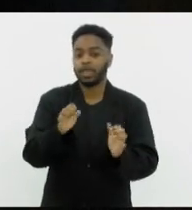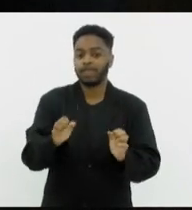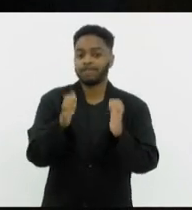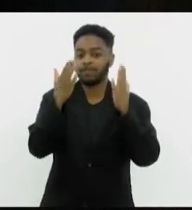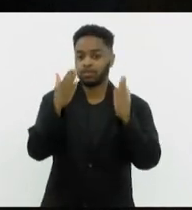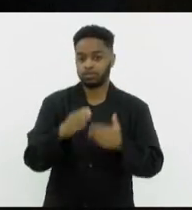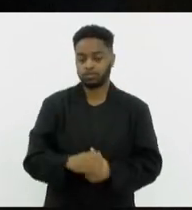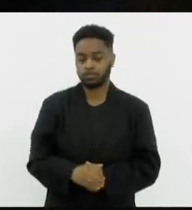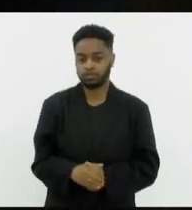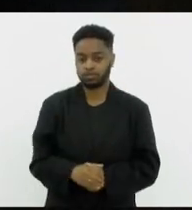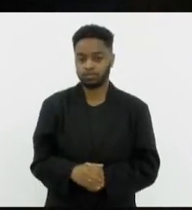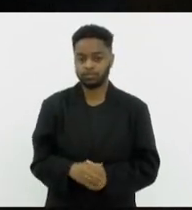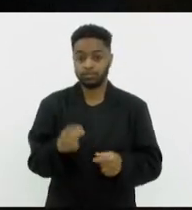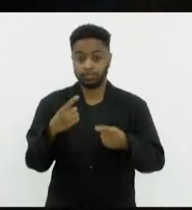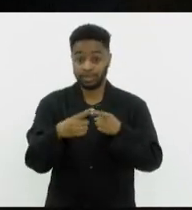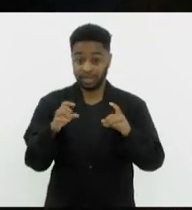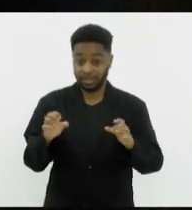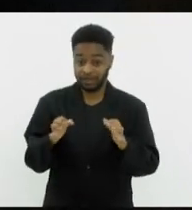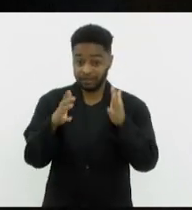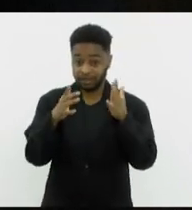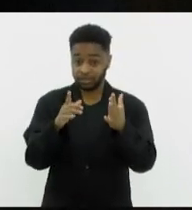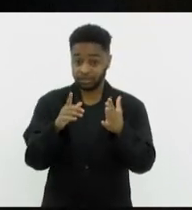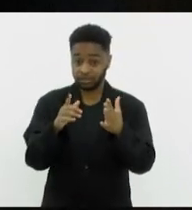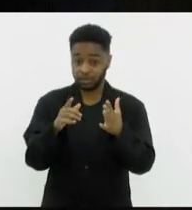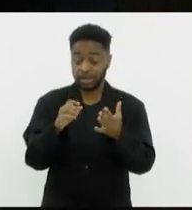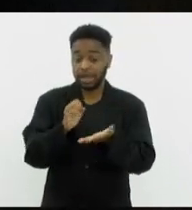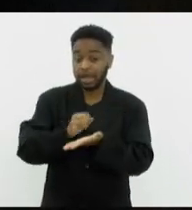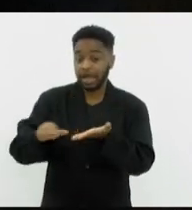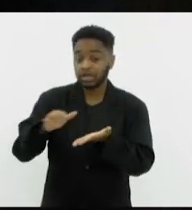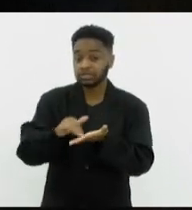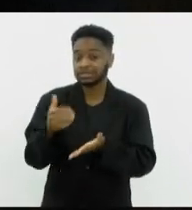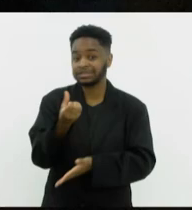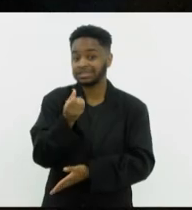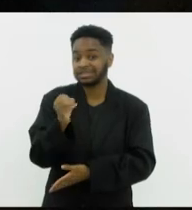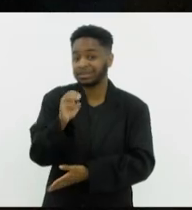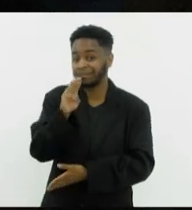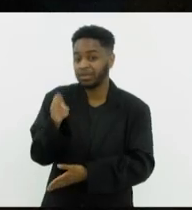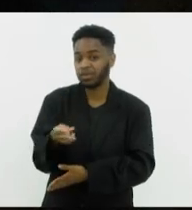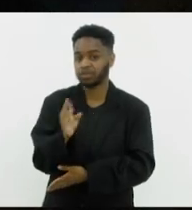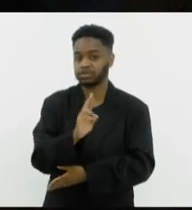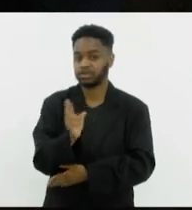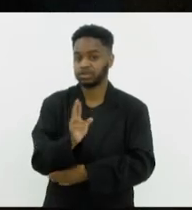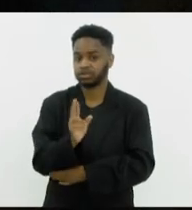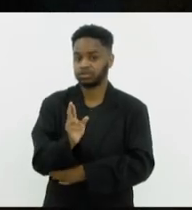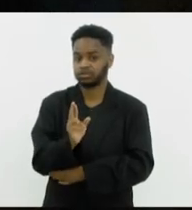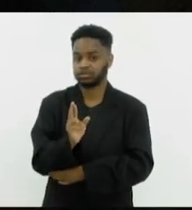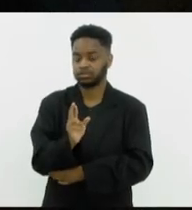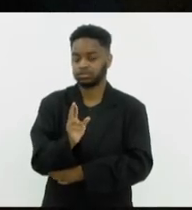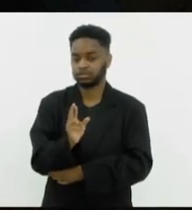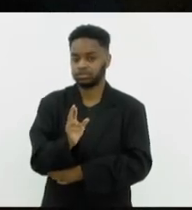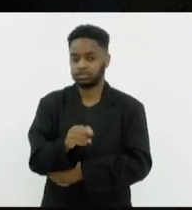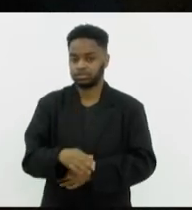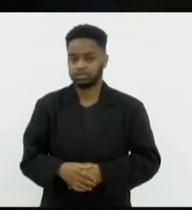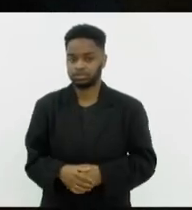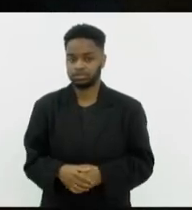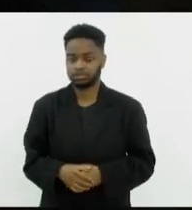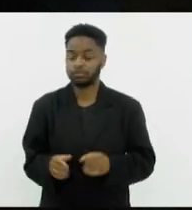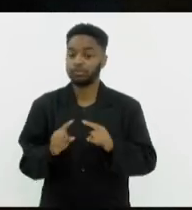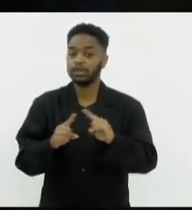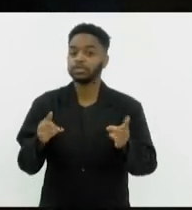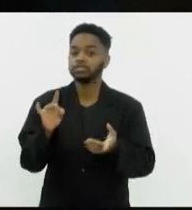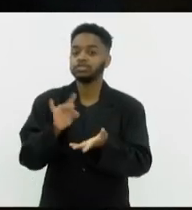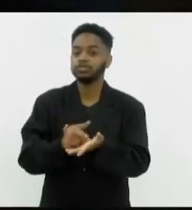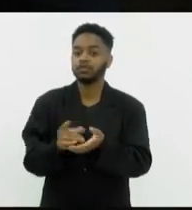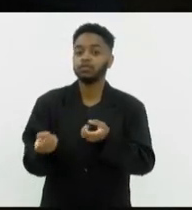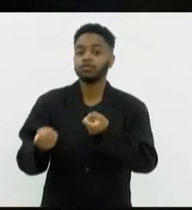um evento que custou 60 milhões de reais declarados pelo produtor. E que, na realidade, trouxe